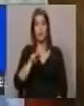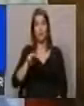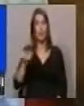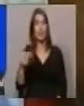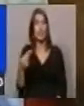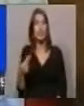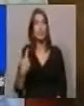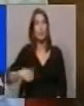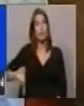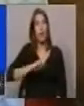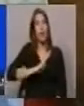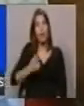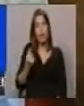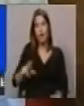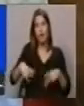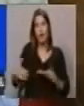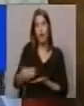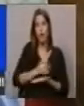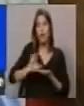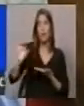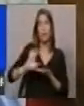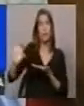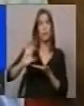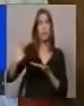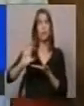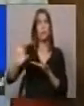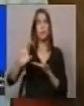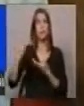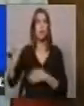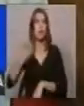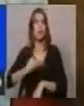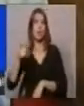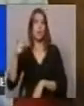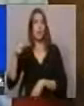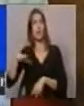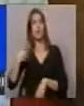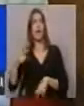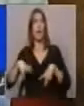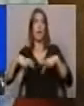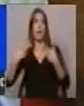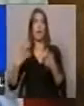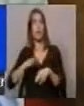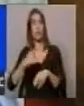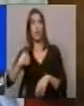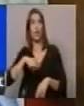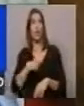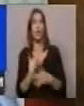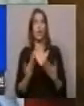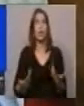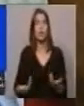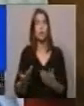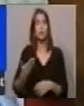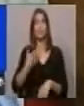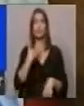nossa riqueza para pagar a credores que, neste caso em concreto, enriqueceram à custa da especulação dos créditos